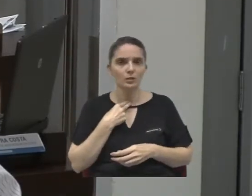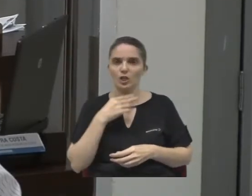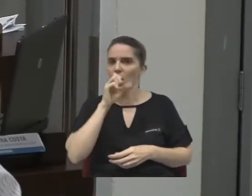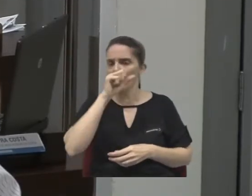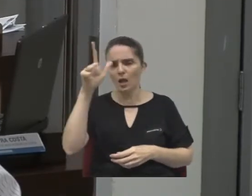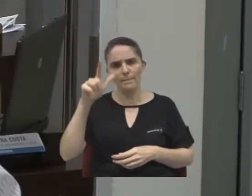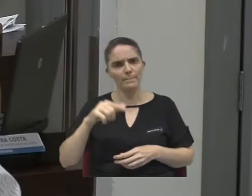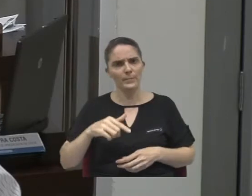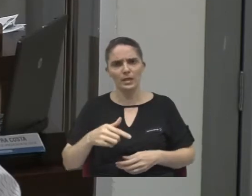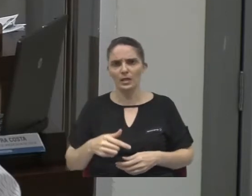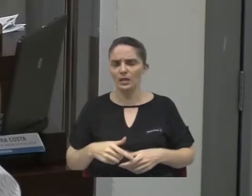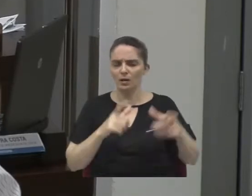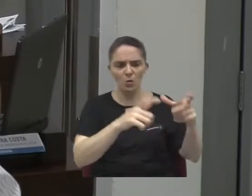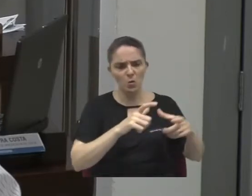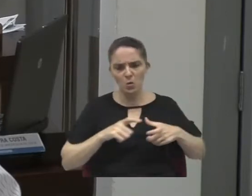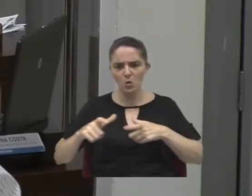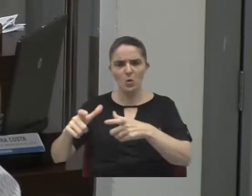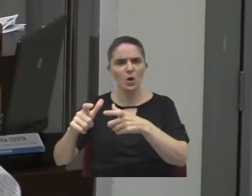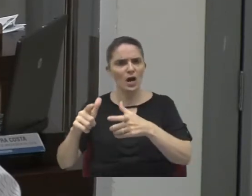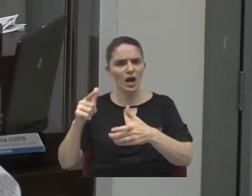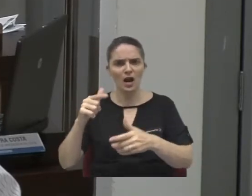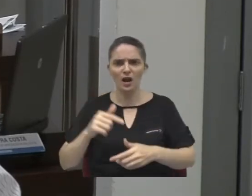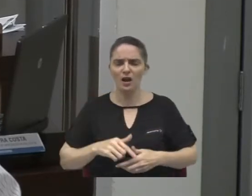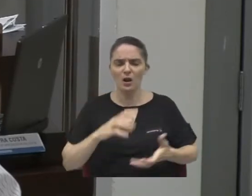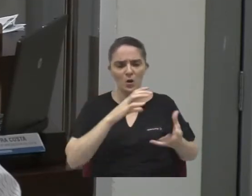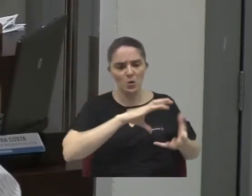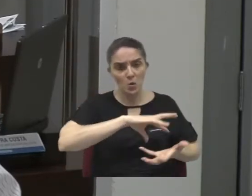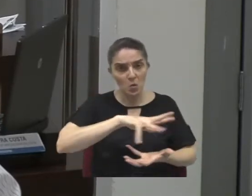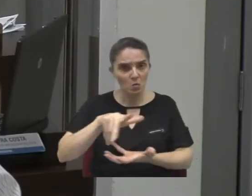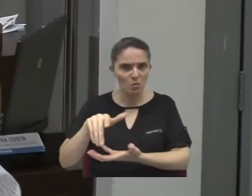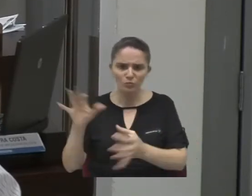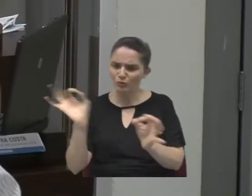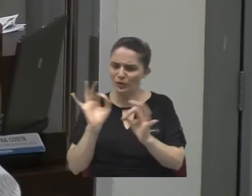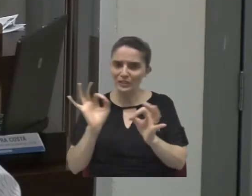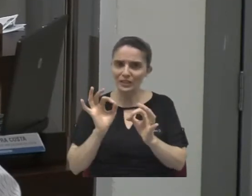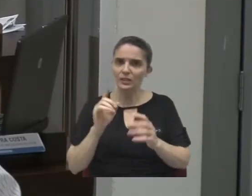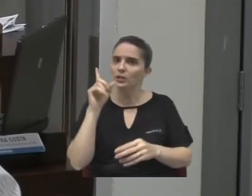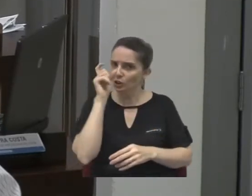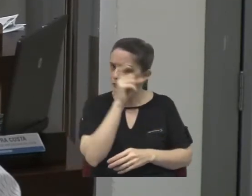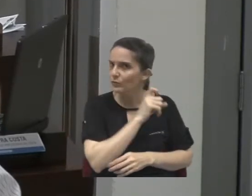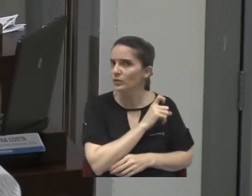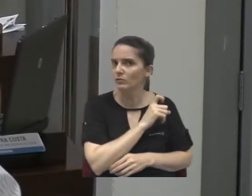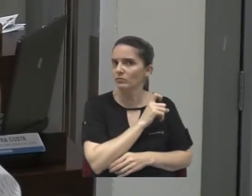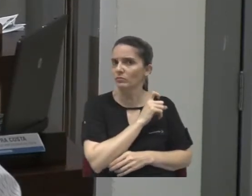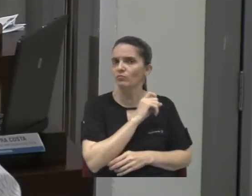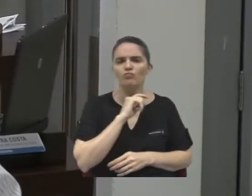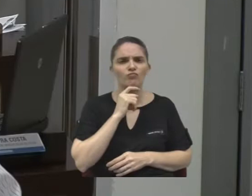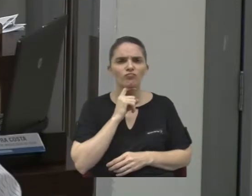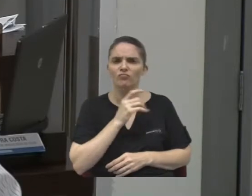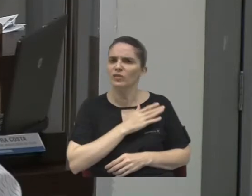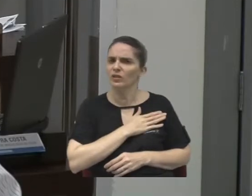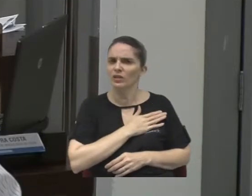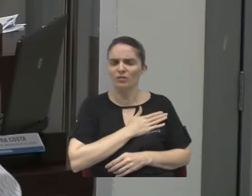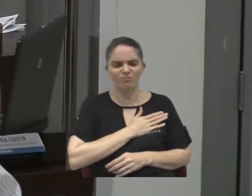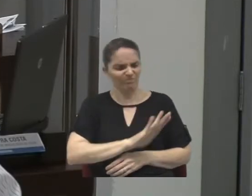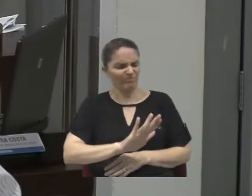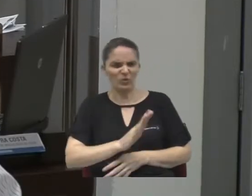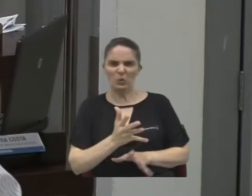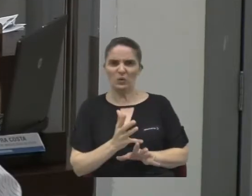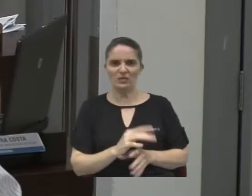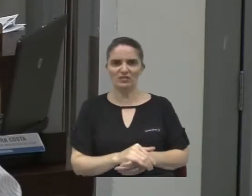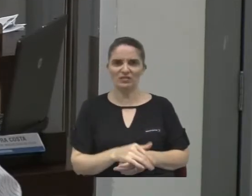Limeira, nem em nenhum lugar do mundo. É difícil? Sim. É uma situação que ninguém gosta? Com certeza.